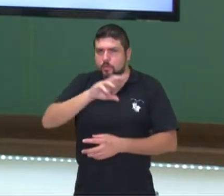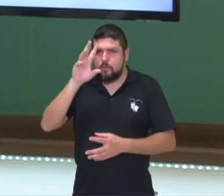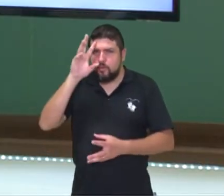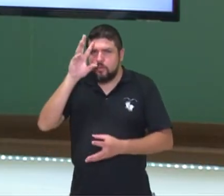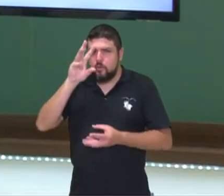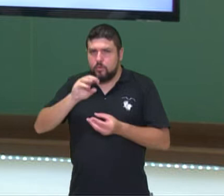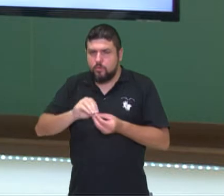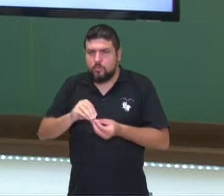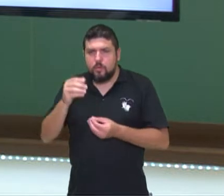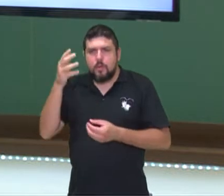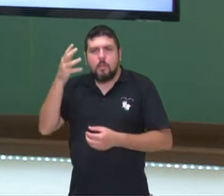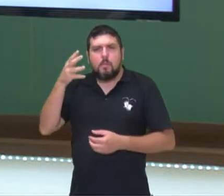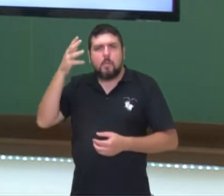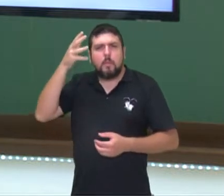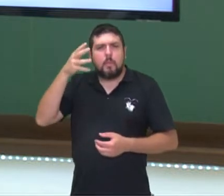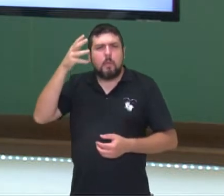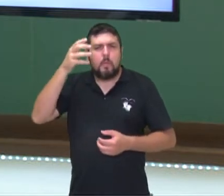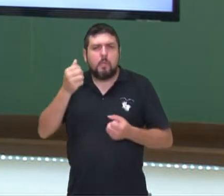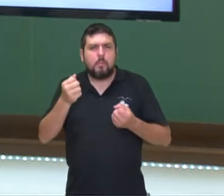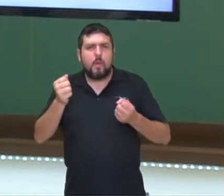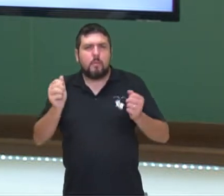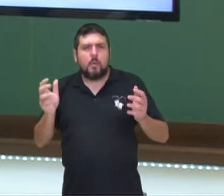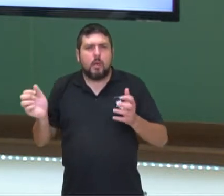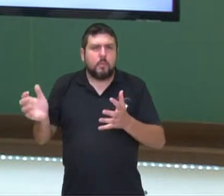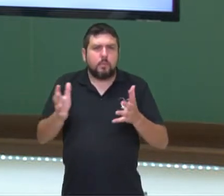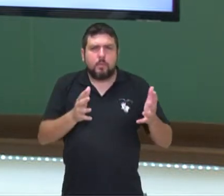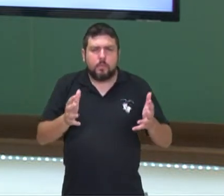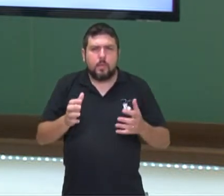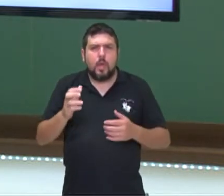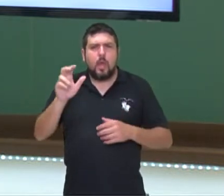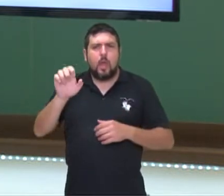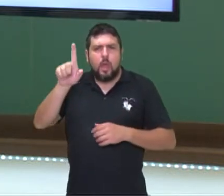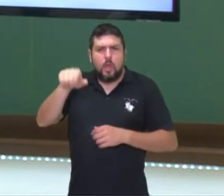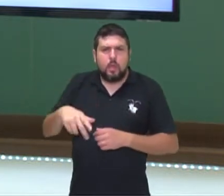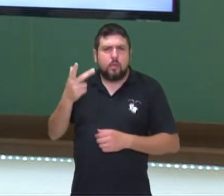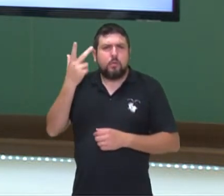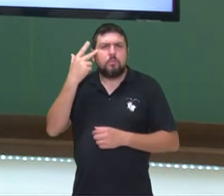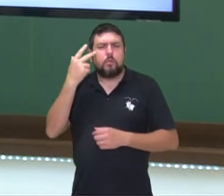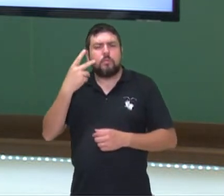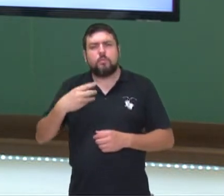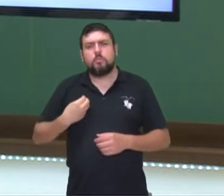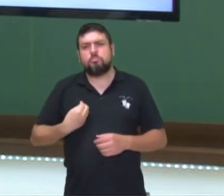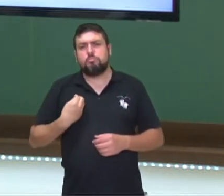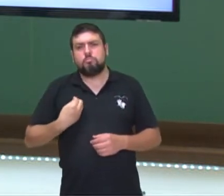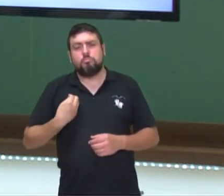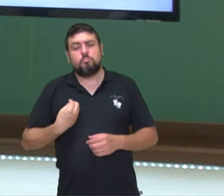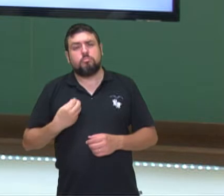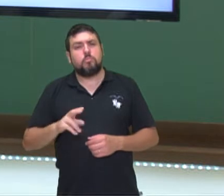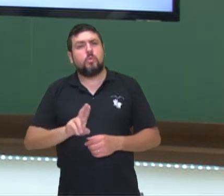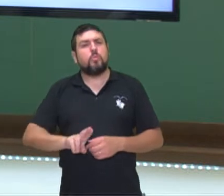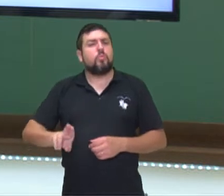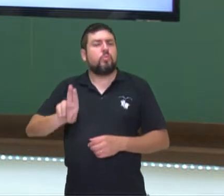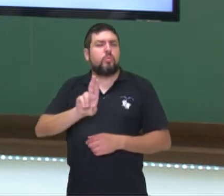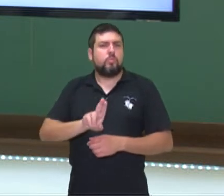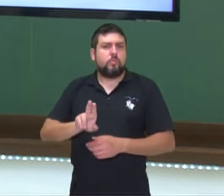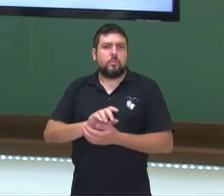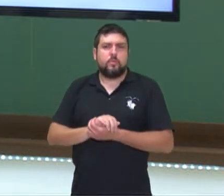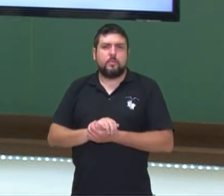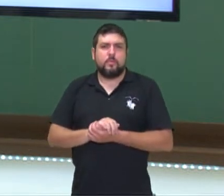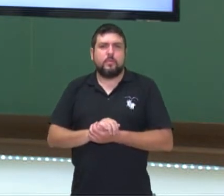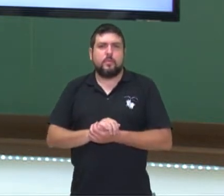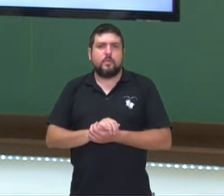são momentos que fazem parte da nossa rotina. Em quantos momentos da sua vida você